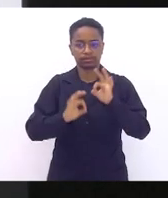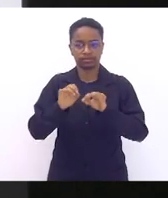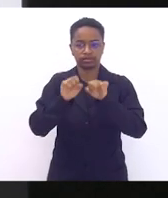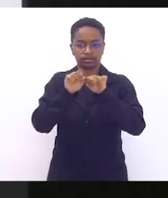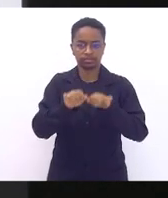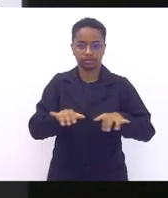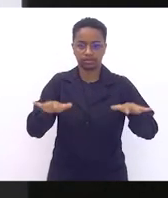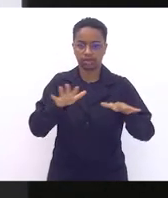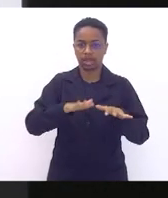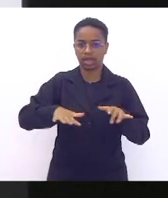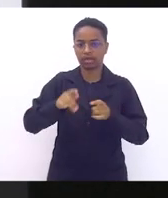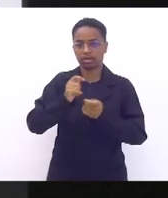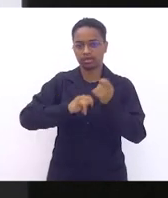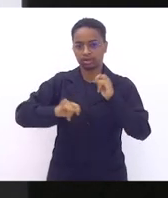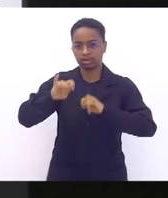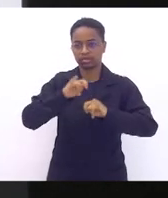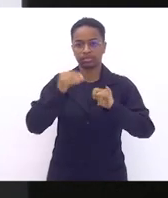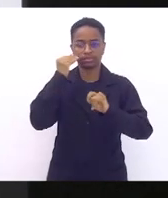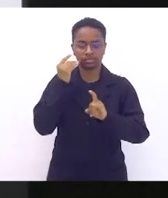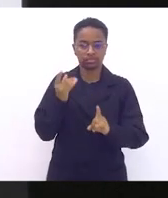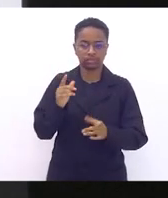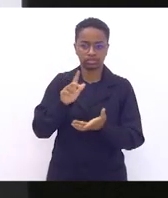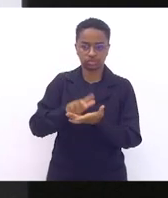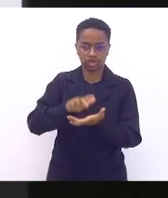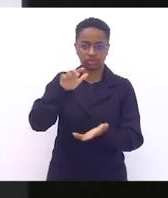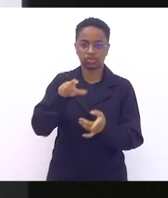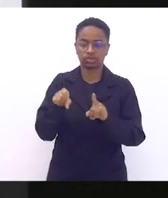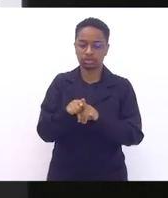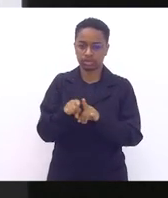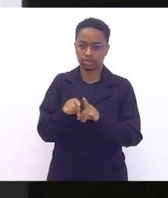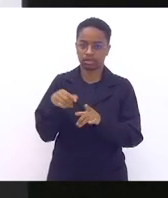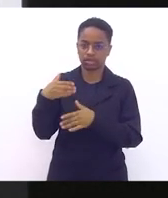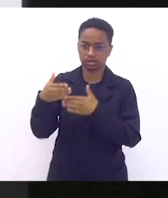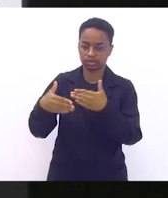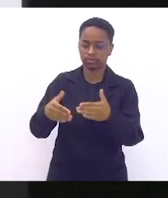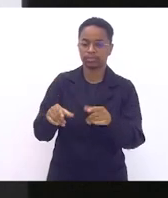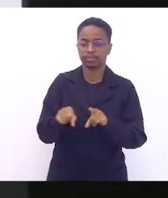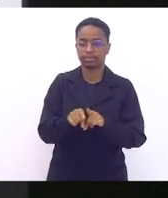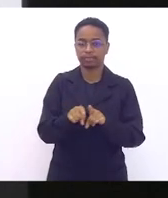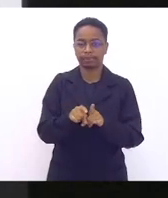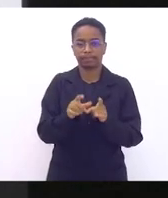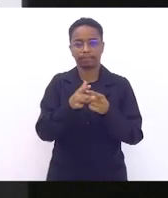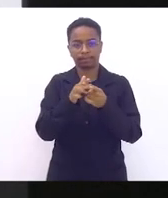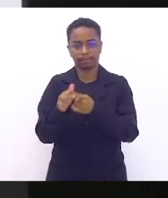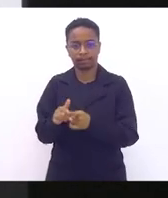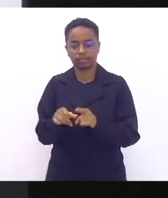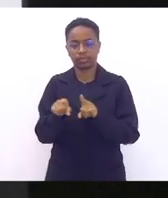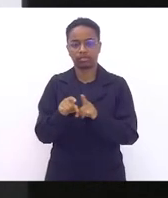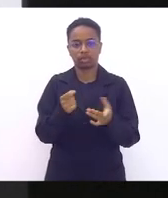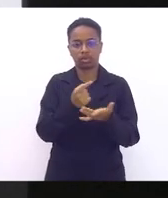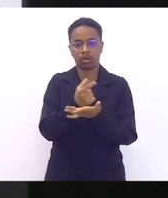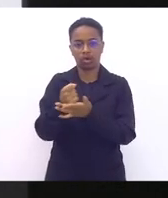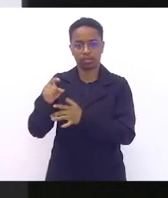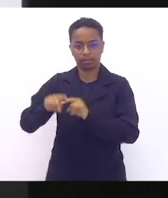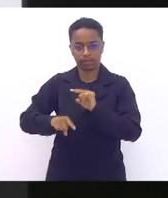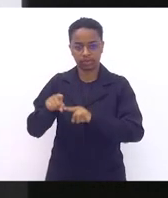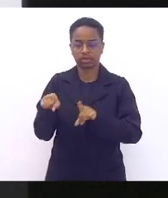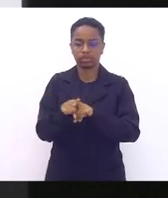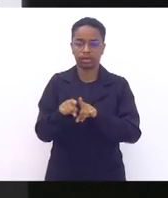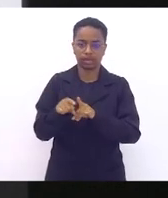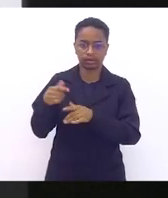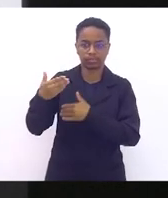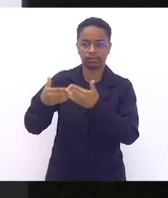rede laboratorial para diagnóstico também está em andamento, a manutenção e aquisição de equipamentos, que também está em